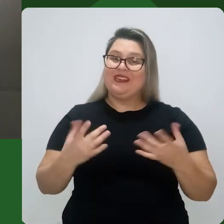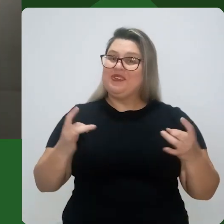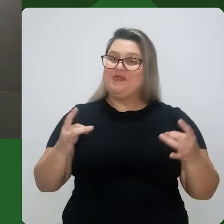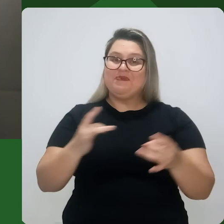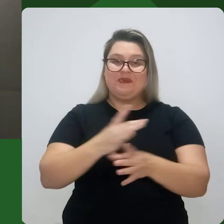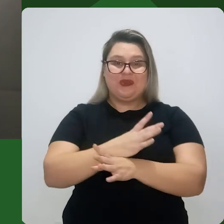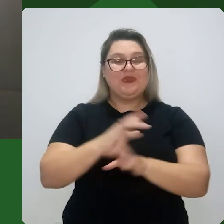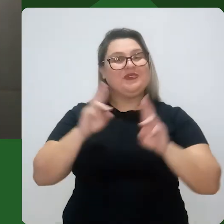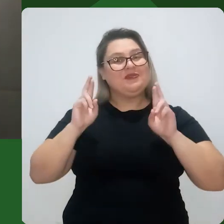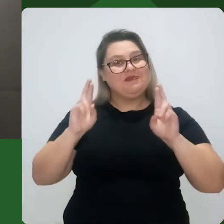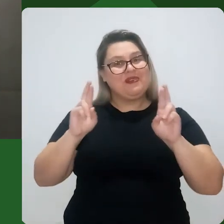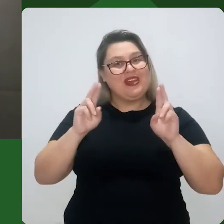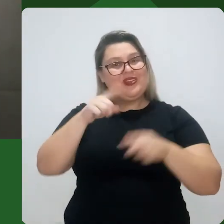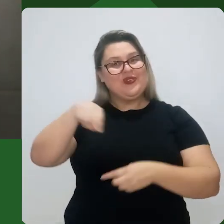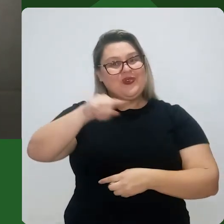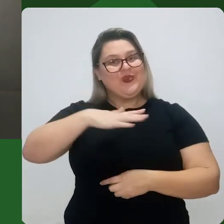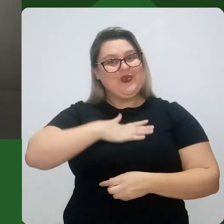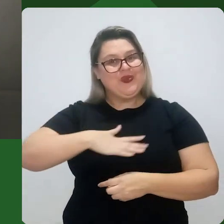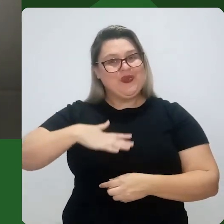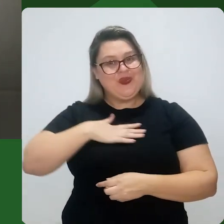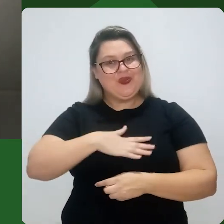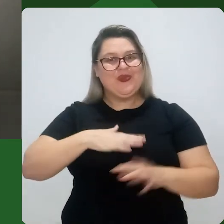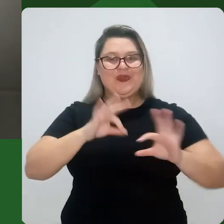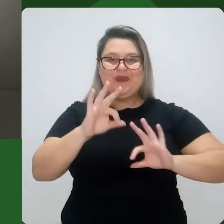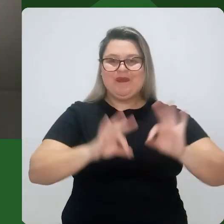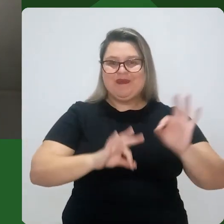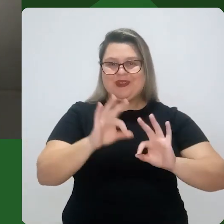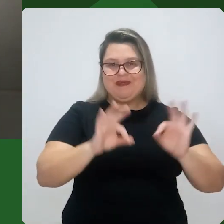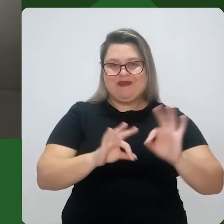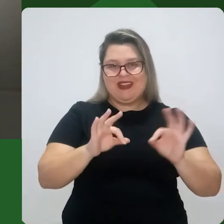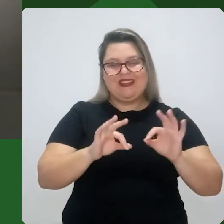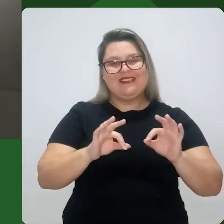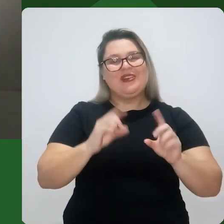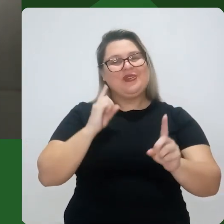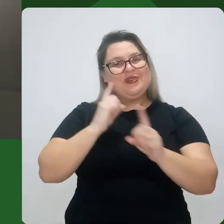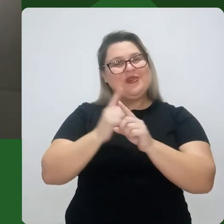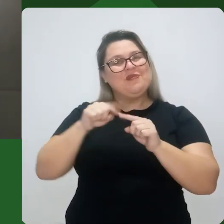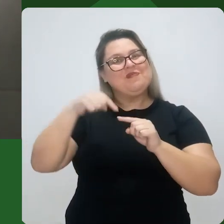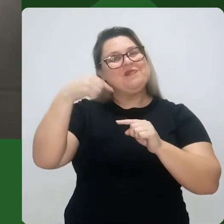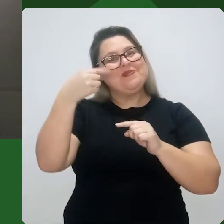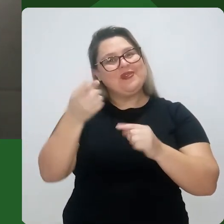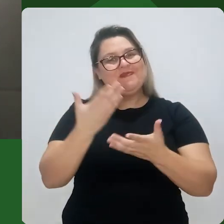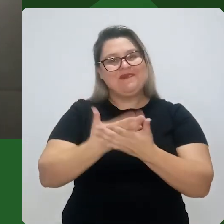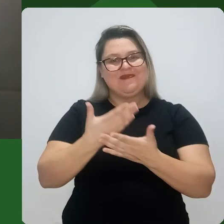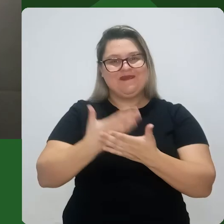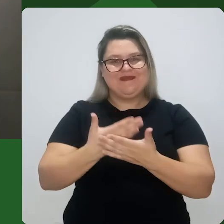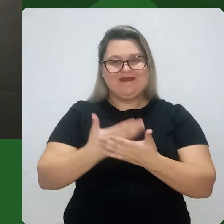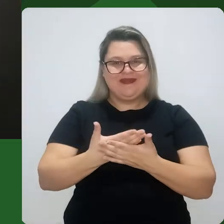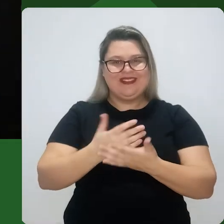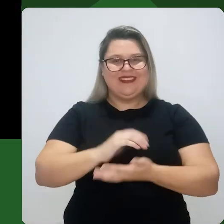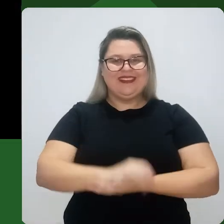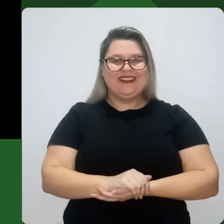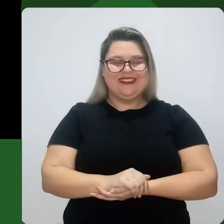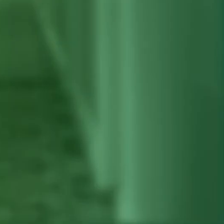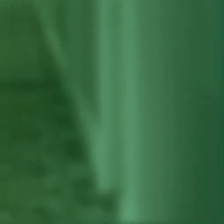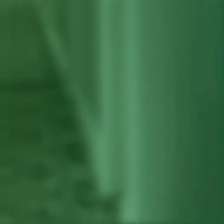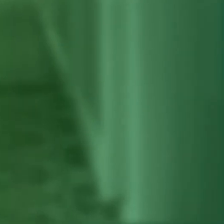Gente, é isso. Espero que tenham gostado dessa preparação e nos vemos no próximo encontro.